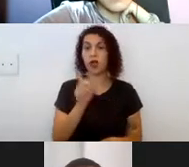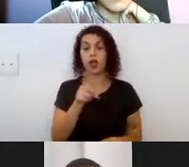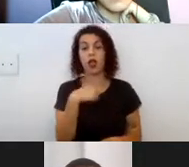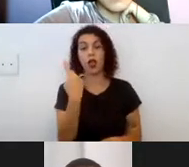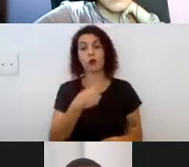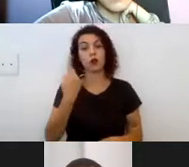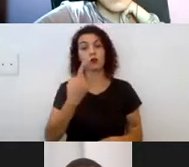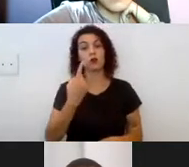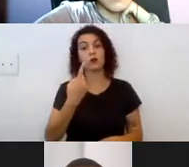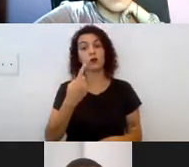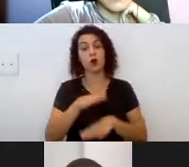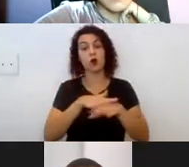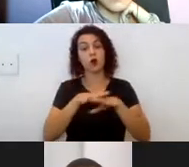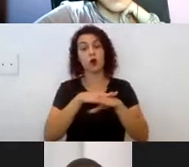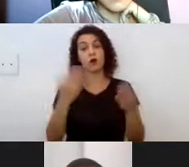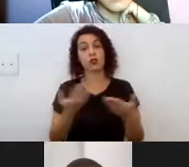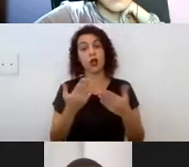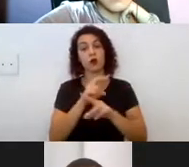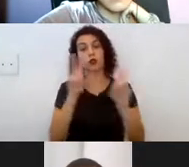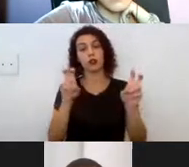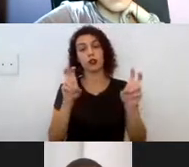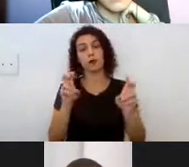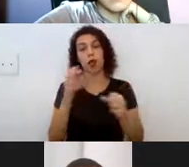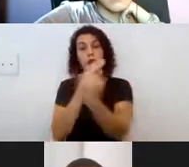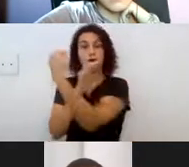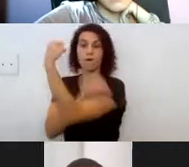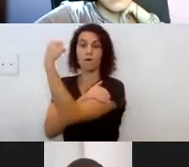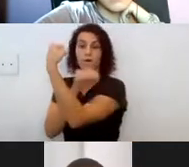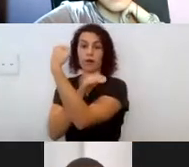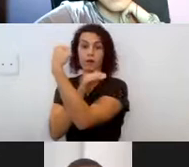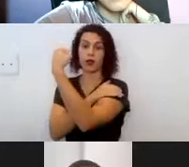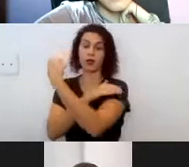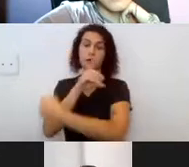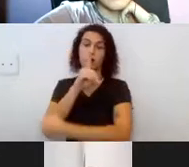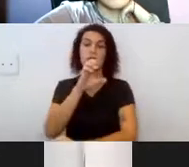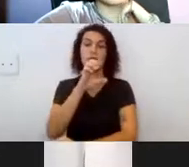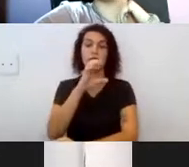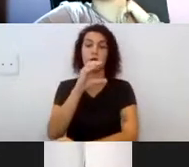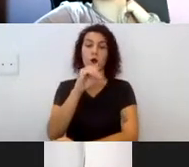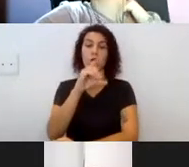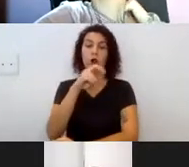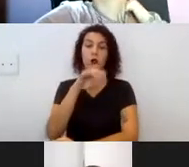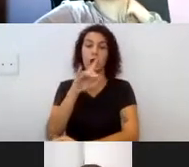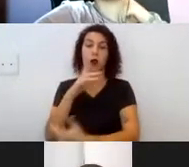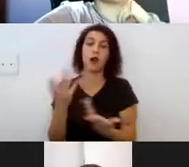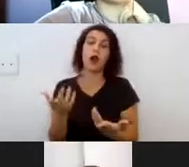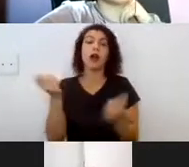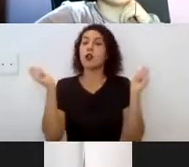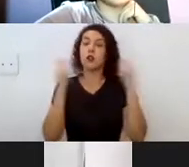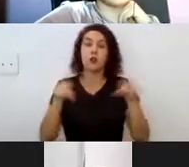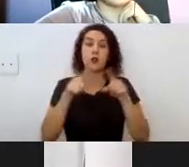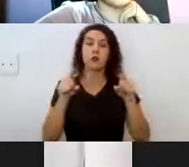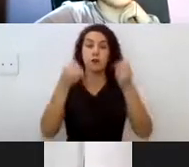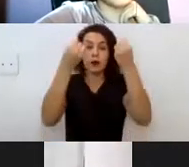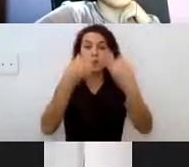conversar hoje sobre a minha cidade Colonial é algo que a gente não consegue falar em uma manhã nenhuma hora mas